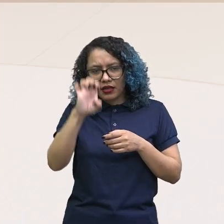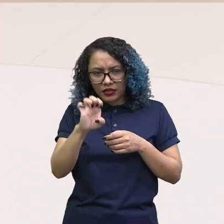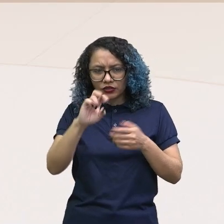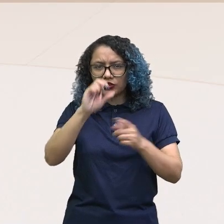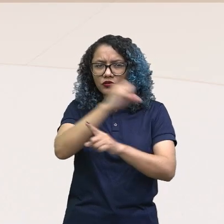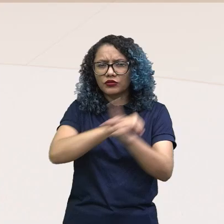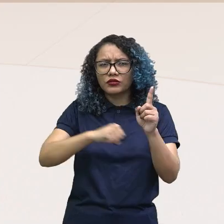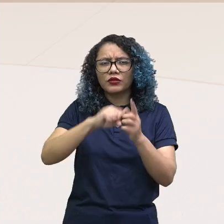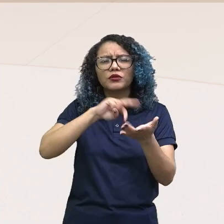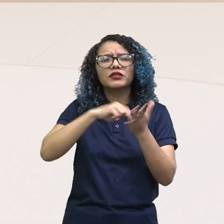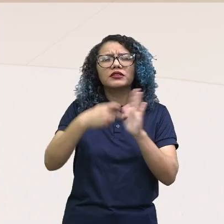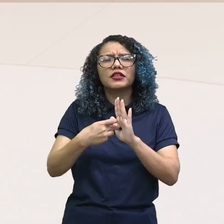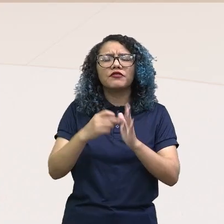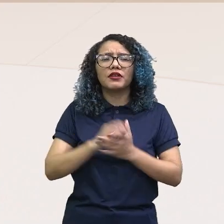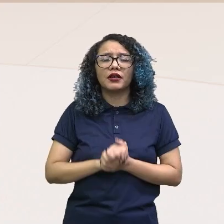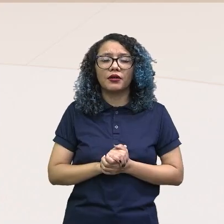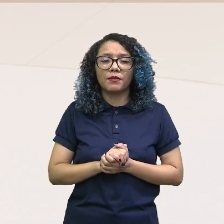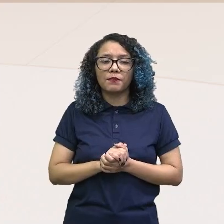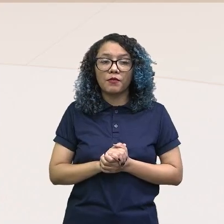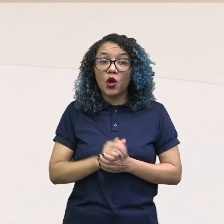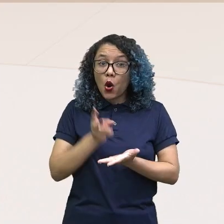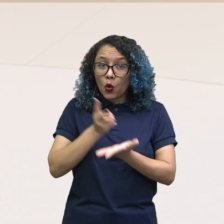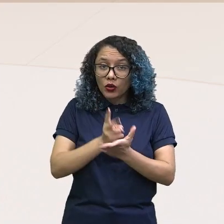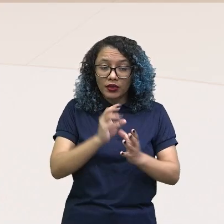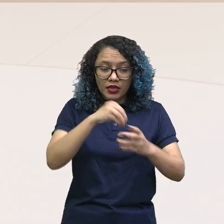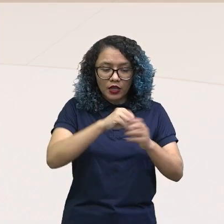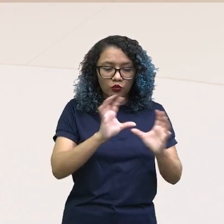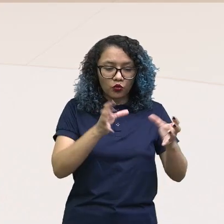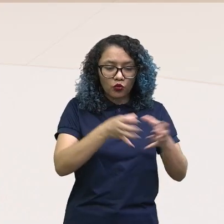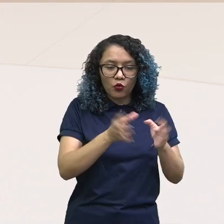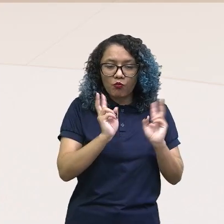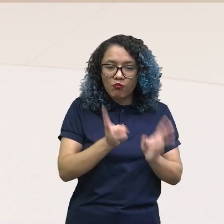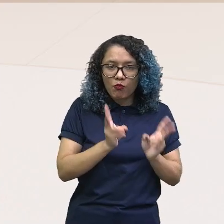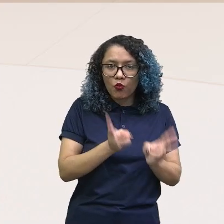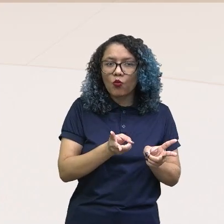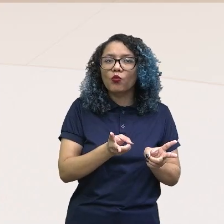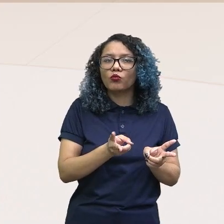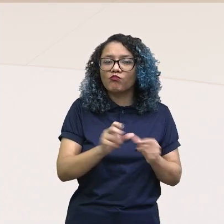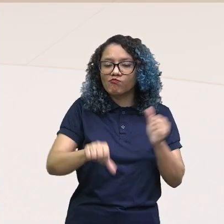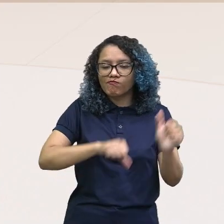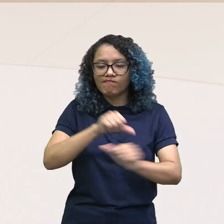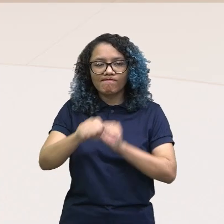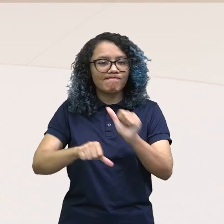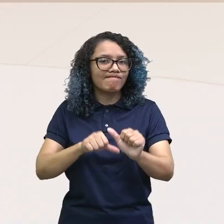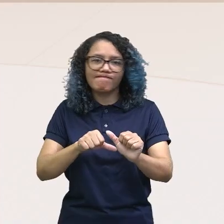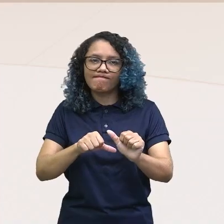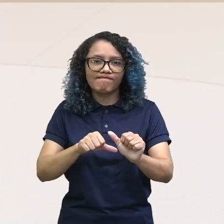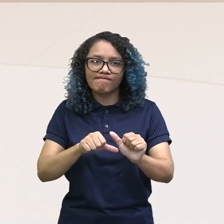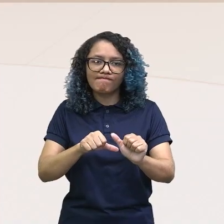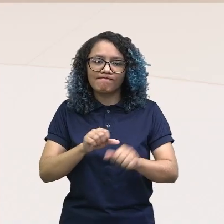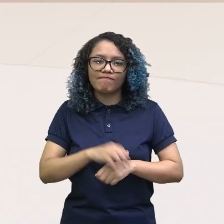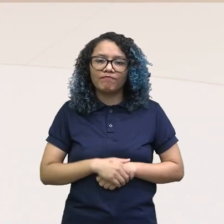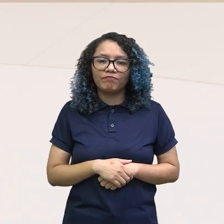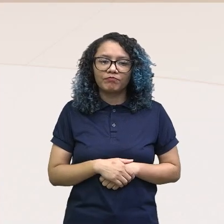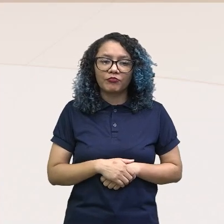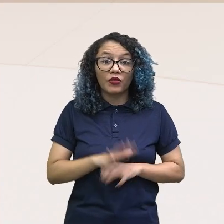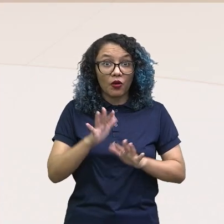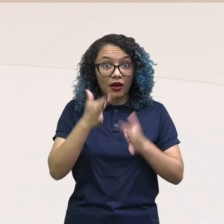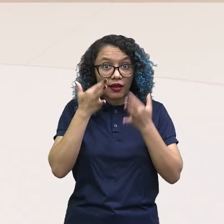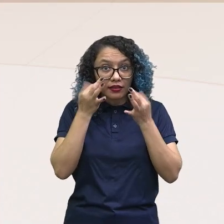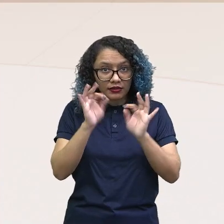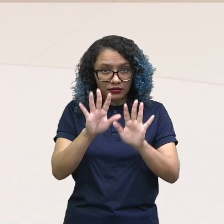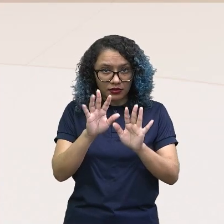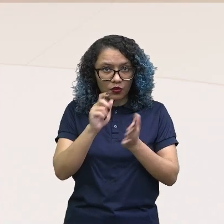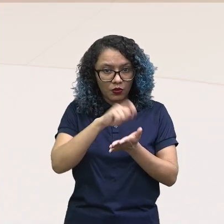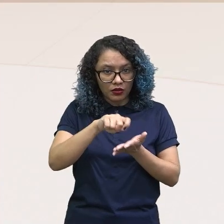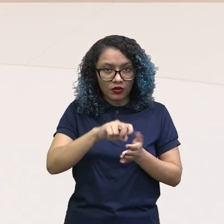geralmente permanece no estamento ou no estado em que nasceu. Mas o que é mobilidade social? Anotem aí, daqui a